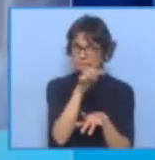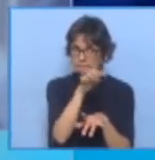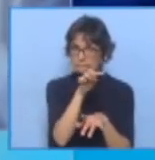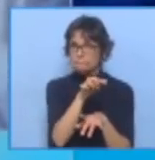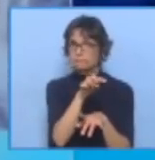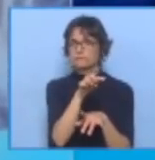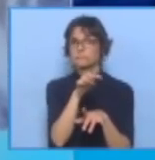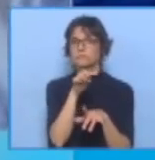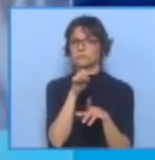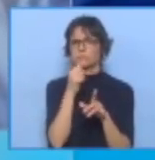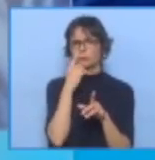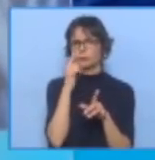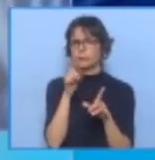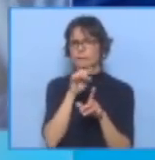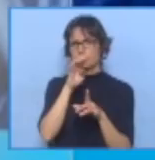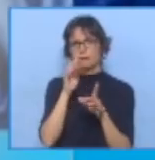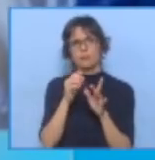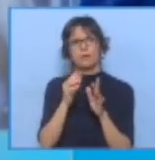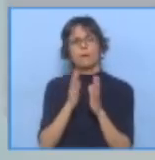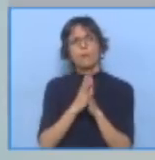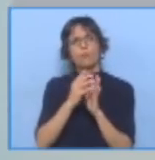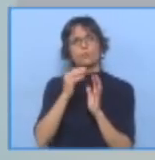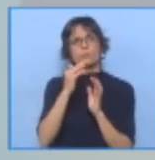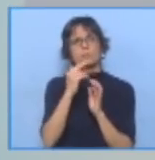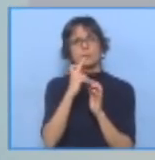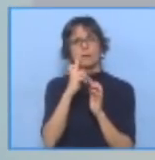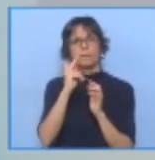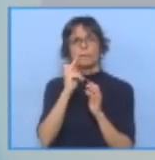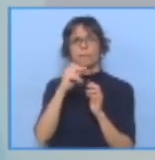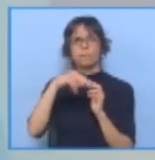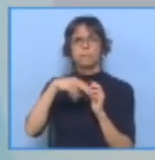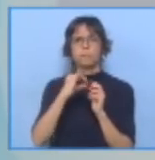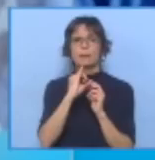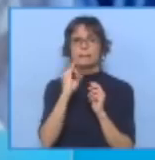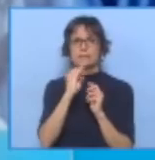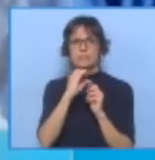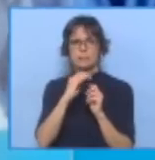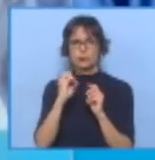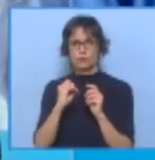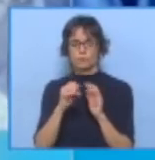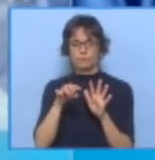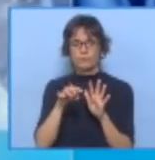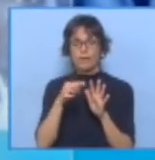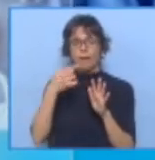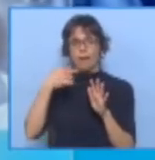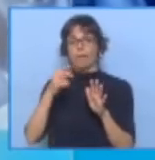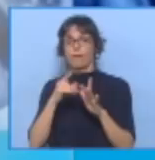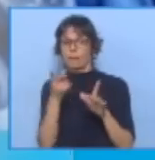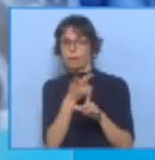chegar ao sultão, narram as crónicas, não é? Mas foi esta persistência e também a abertura do